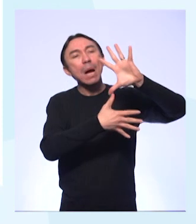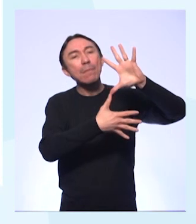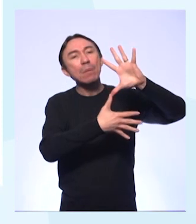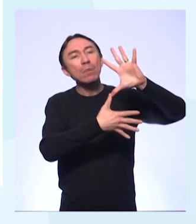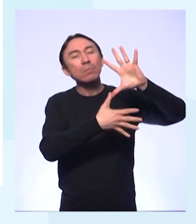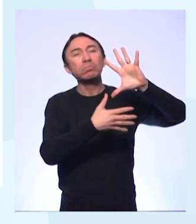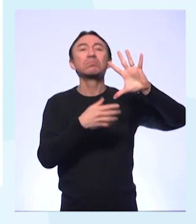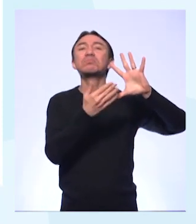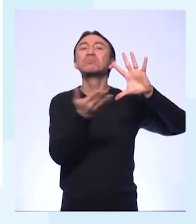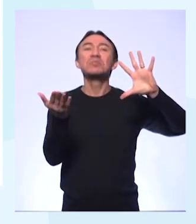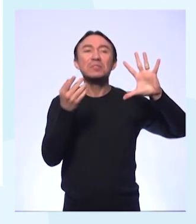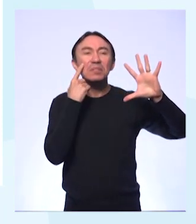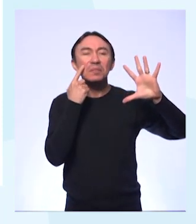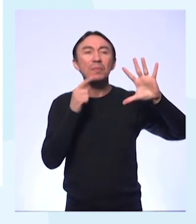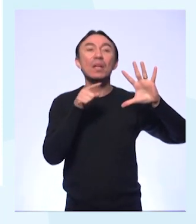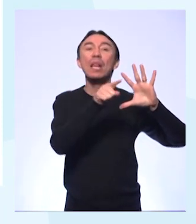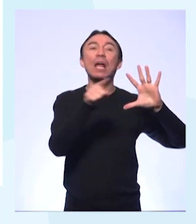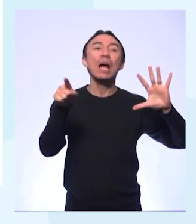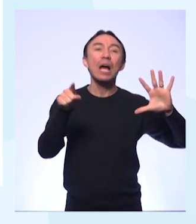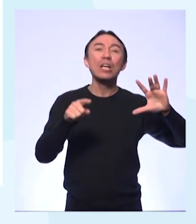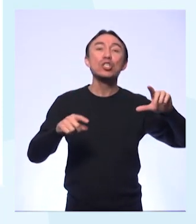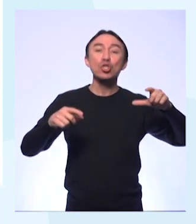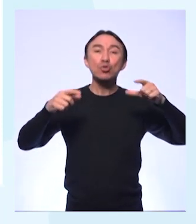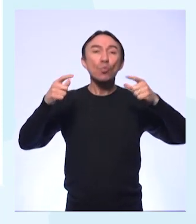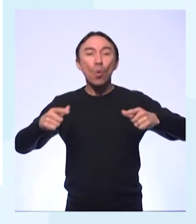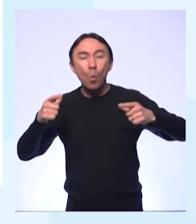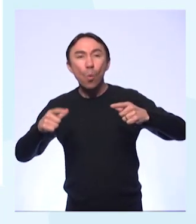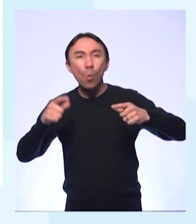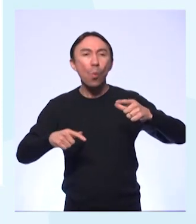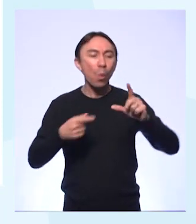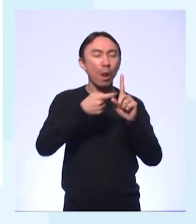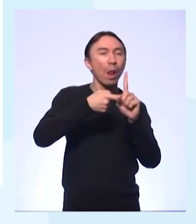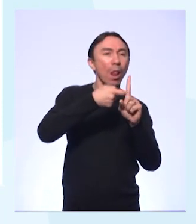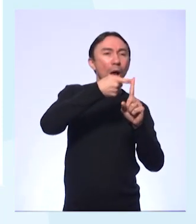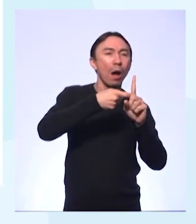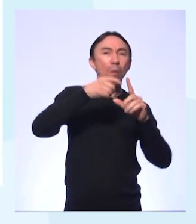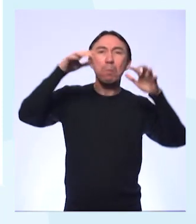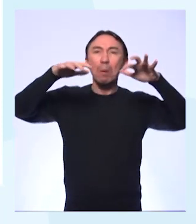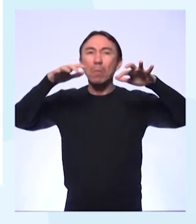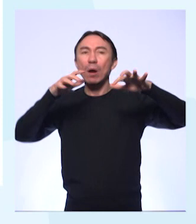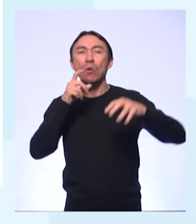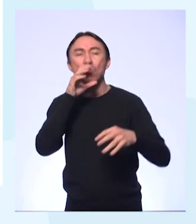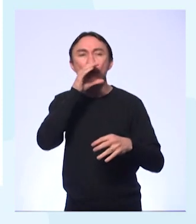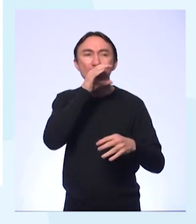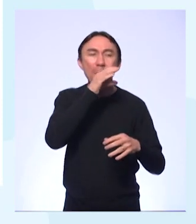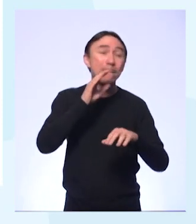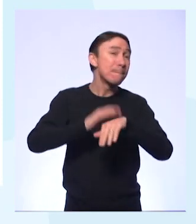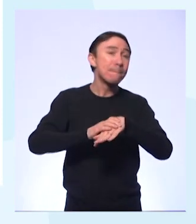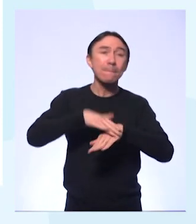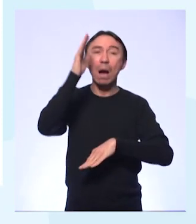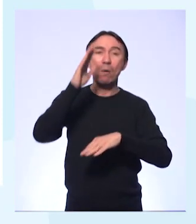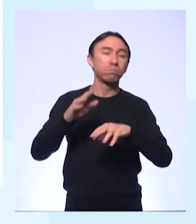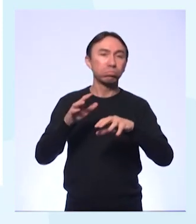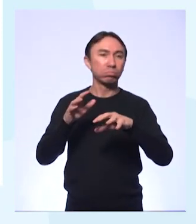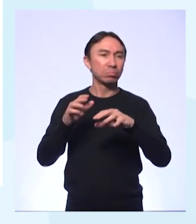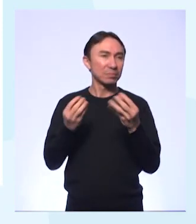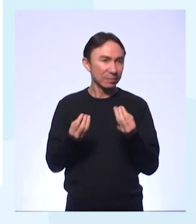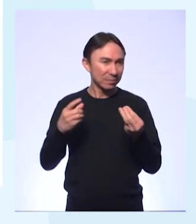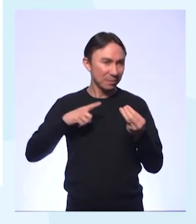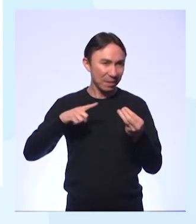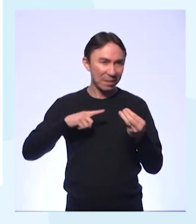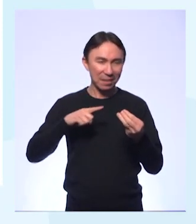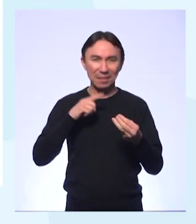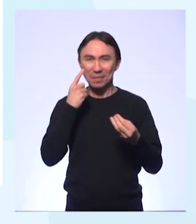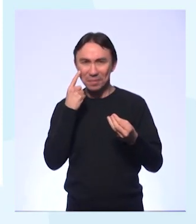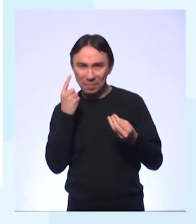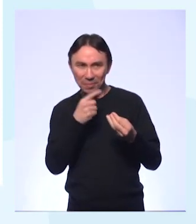zona climática o continente africano está mais concentrado? Então, nós temos uma legenda aí no mapa para ajudá-los. Um minutinho,